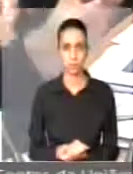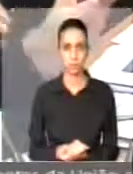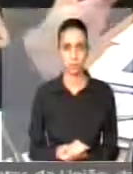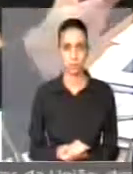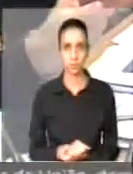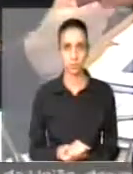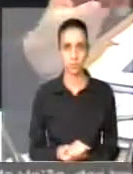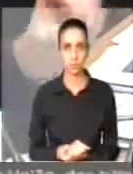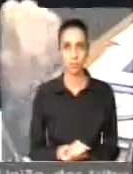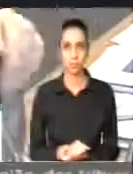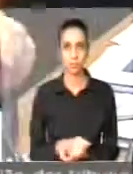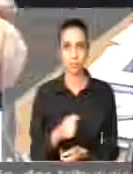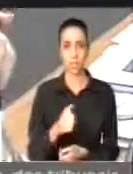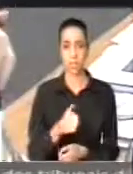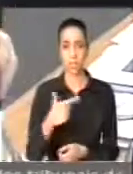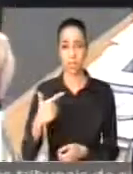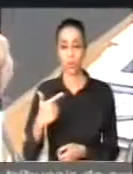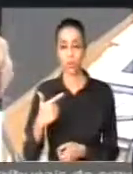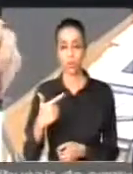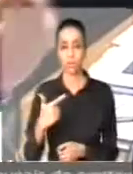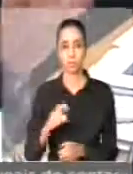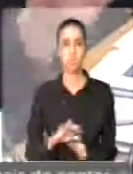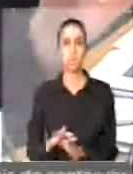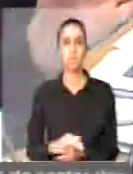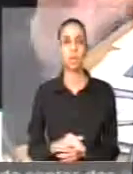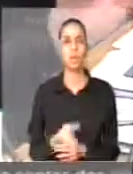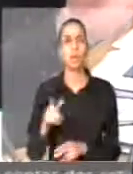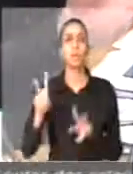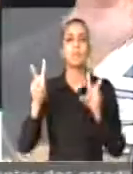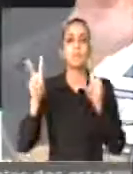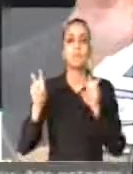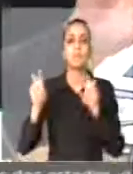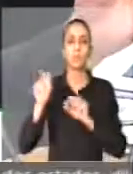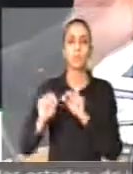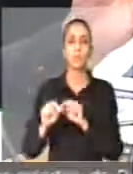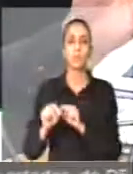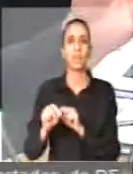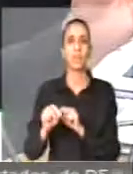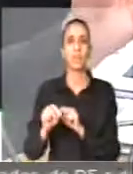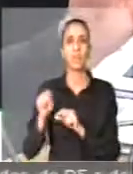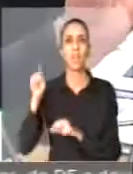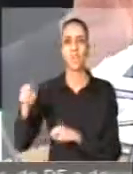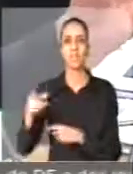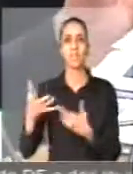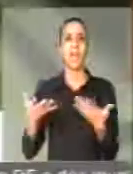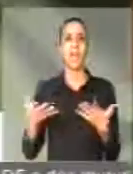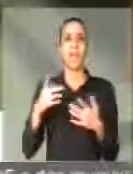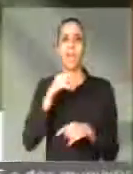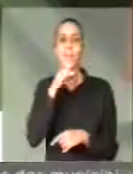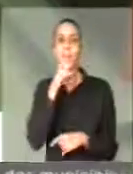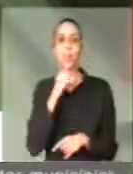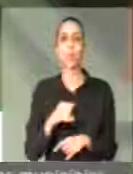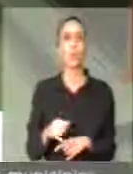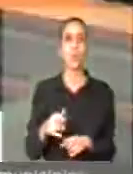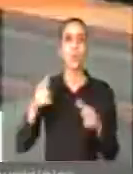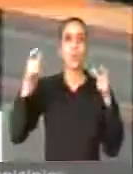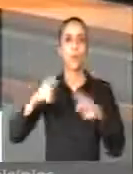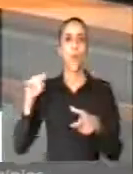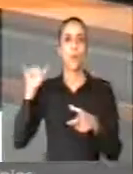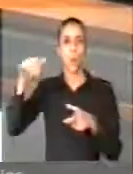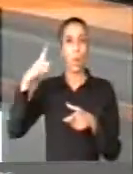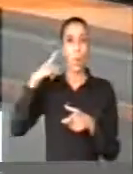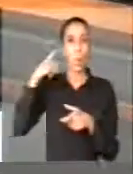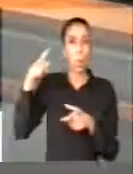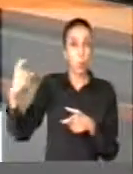à importância dessa matéria, e até porque até o ruído é considerado insalubre. Então, como foi dito aqui, quer dizer,